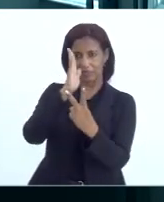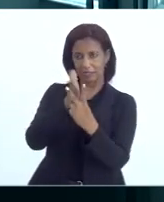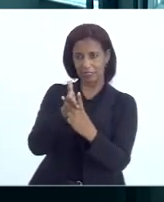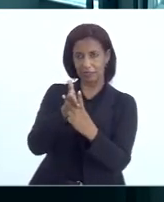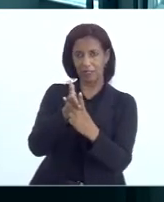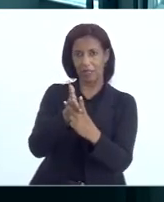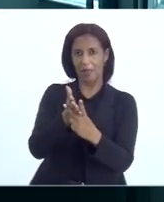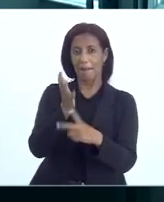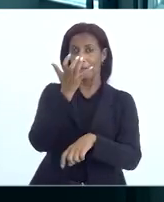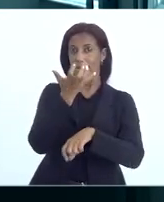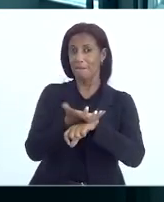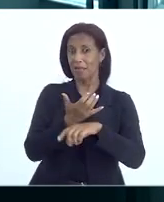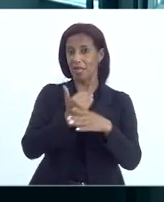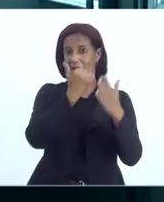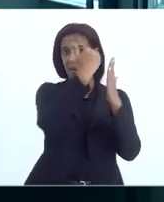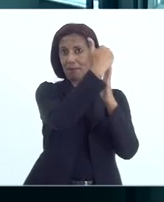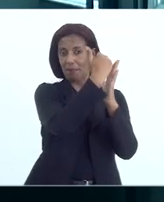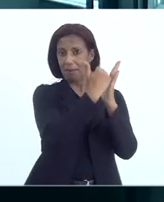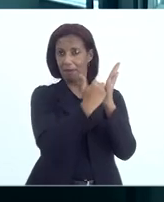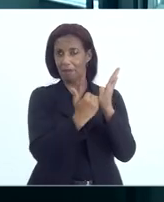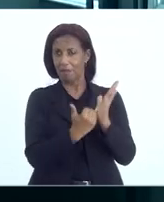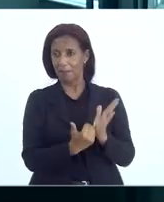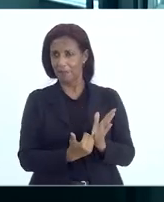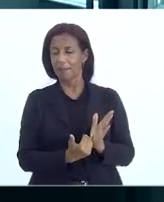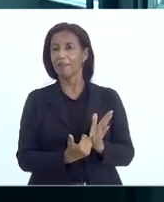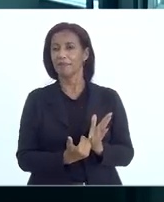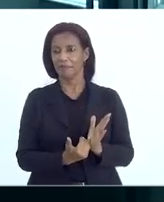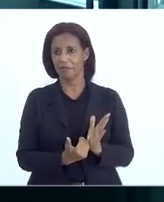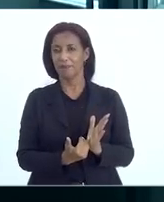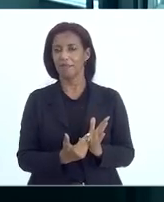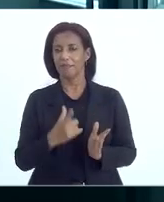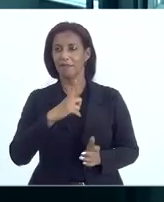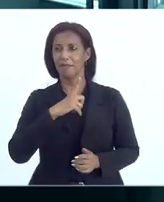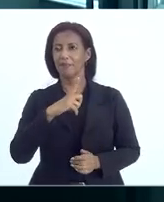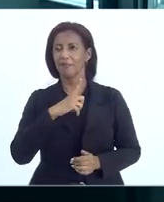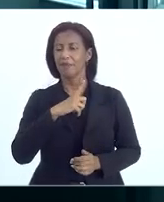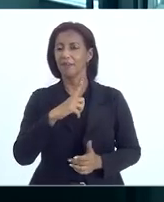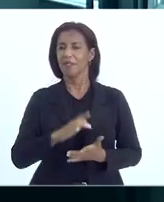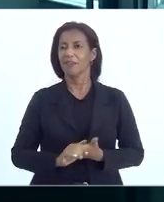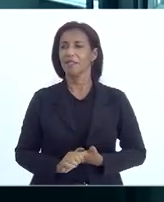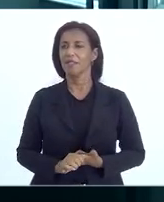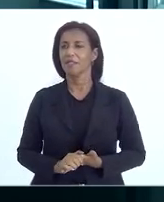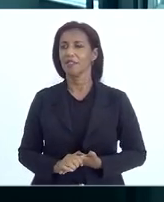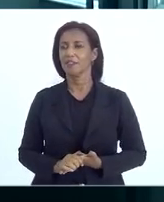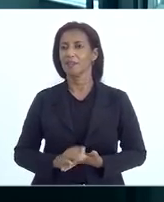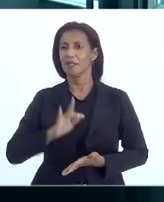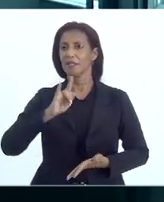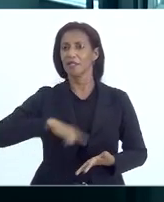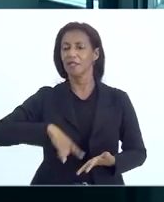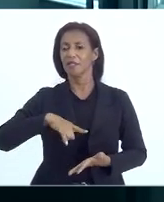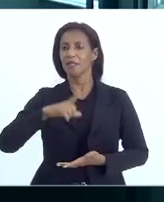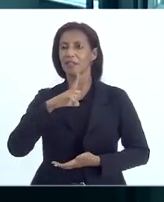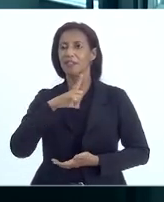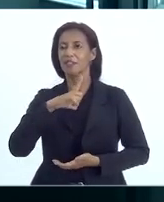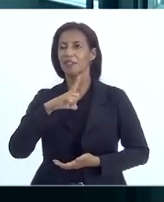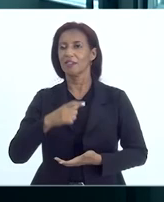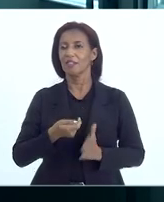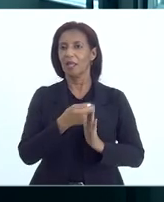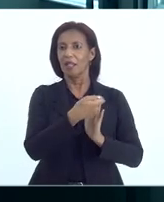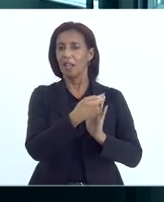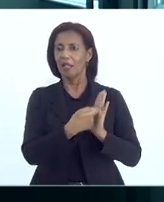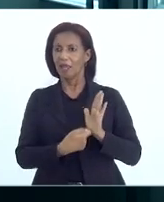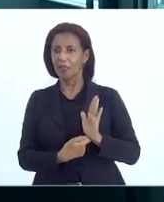entre essas disciplinas e o candidato teria que fazer cinquenta por cento de acerca dessas questões para terem a